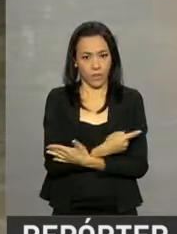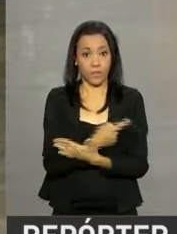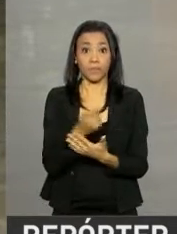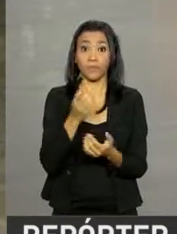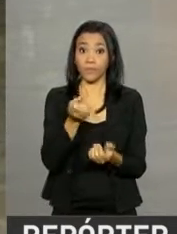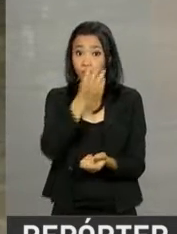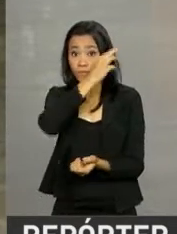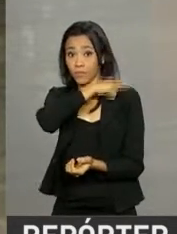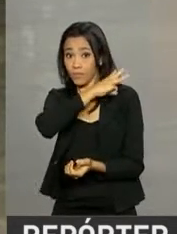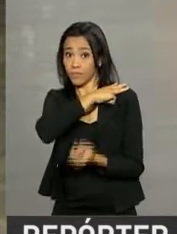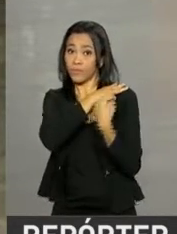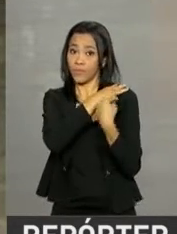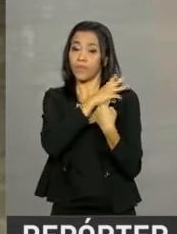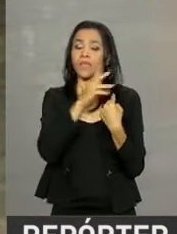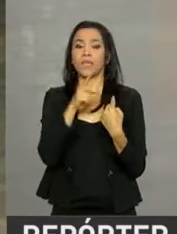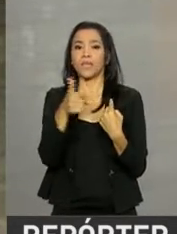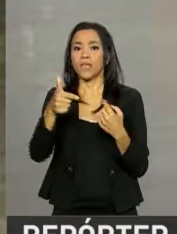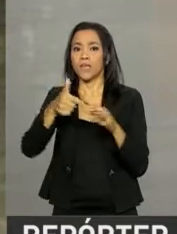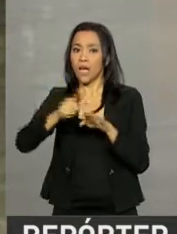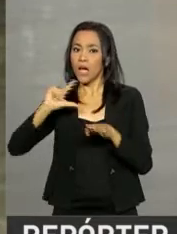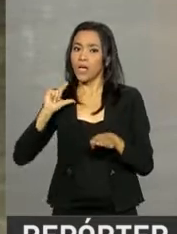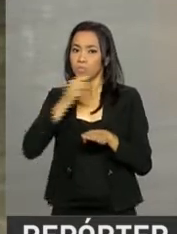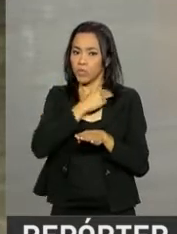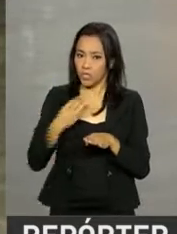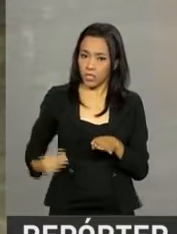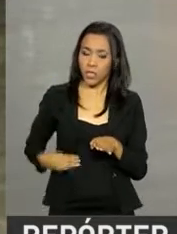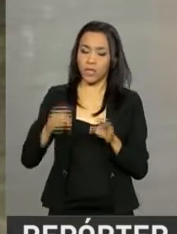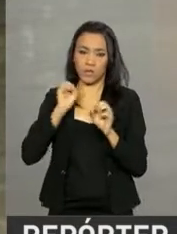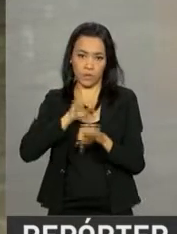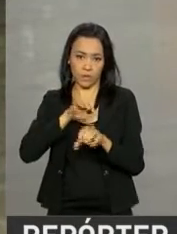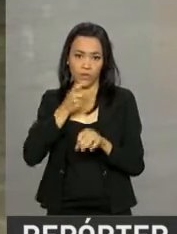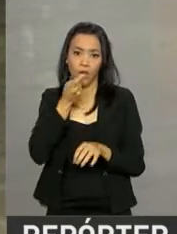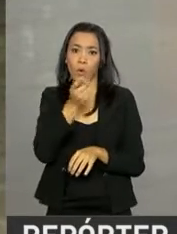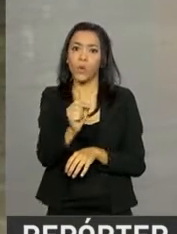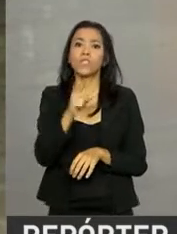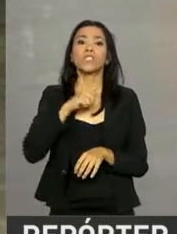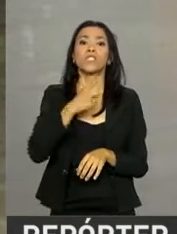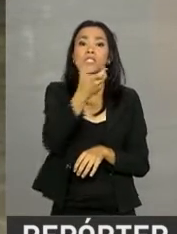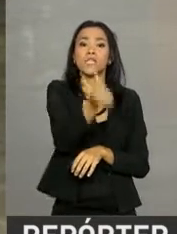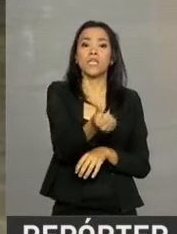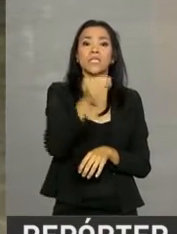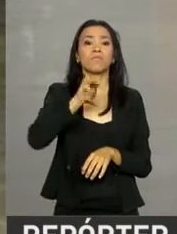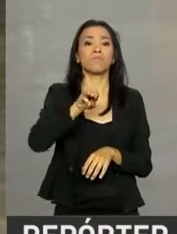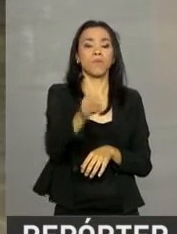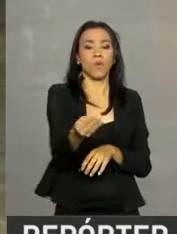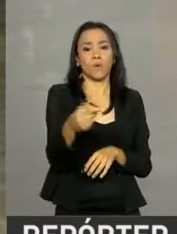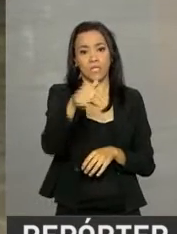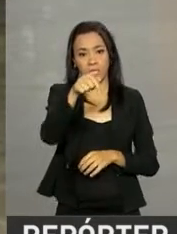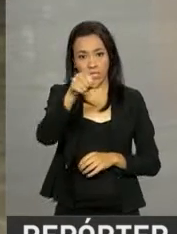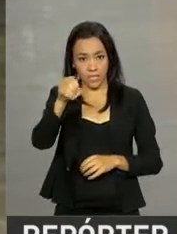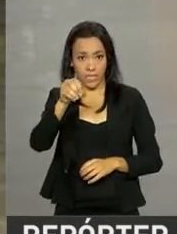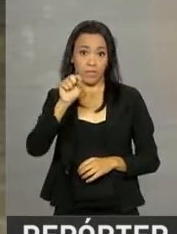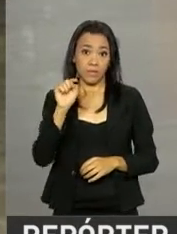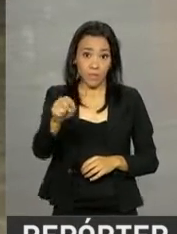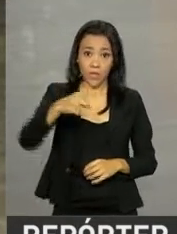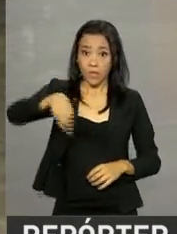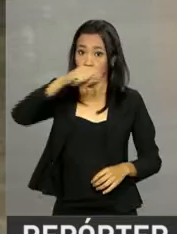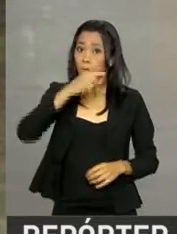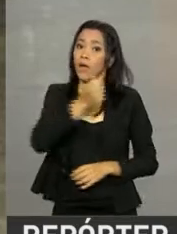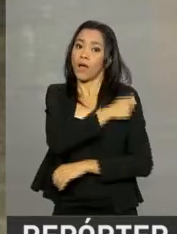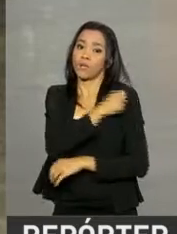acordo com o ministério da educação tinha no ano passado mais de seis milhões e 700 mil estudantes matriculados